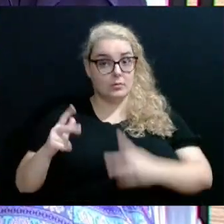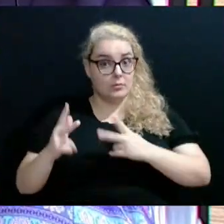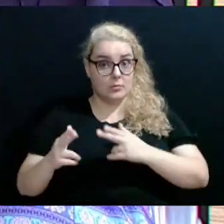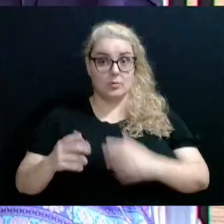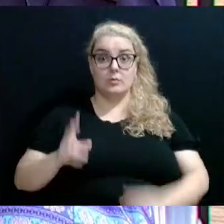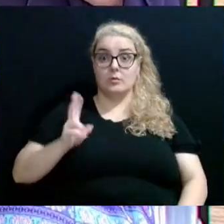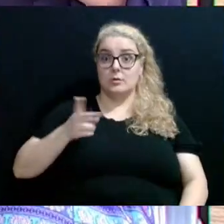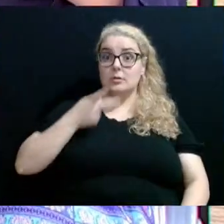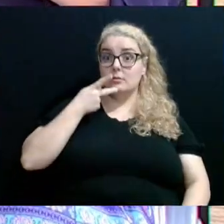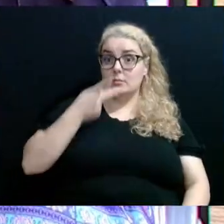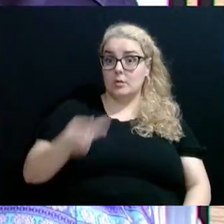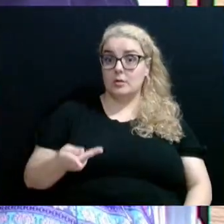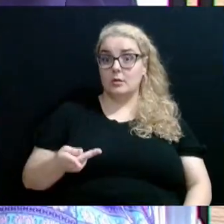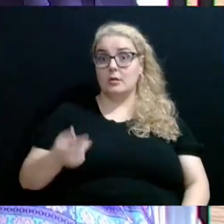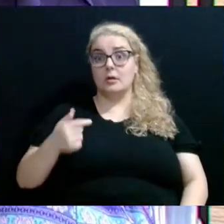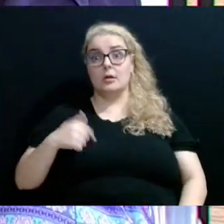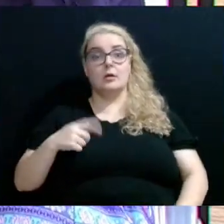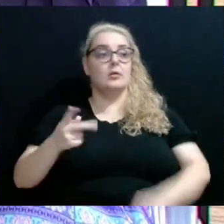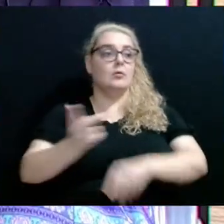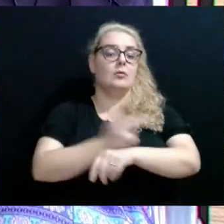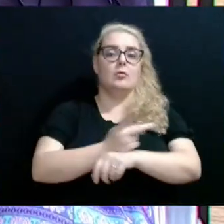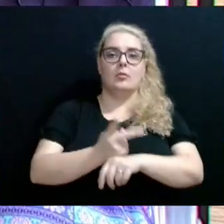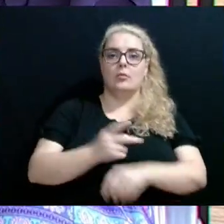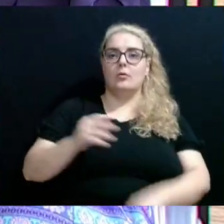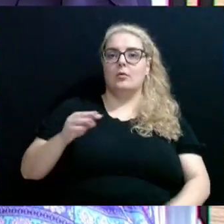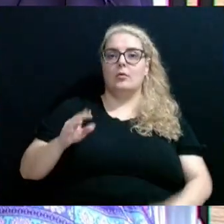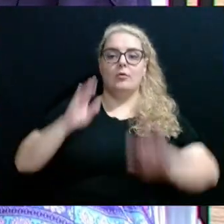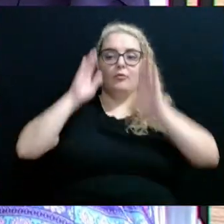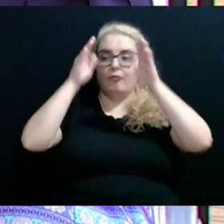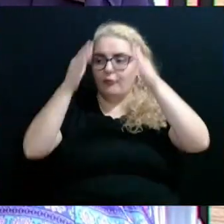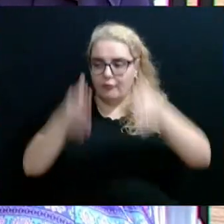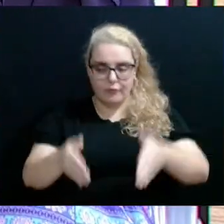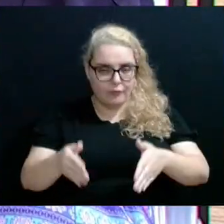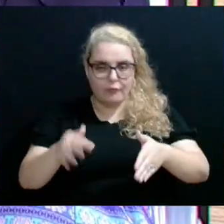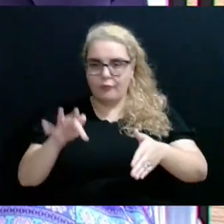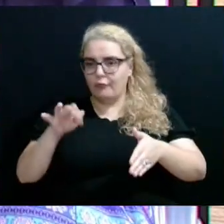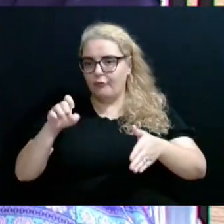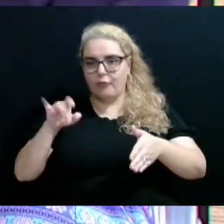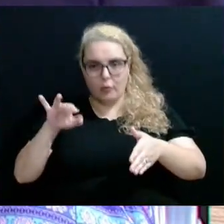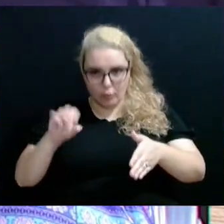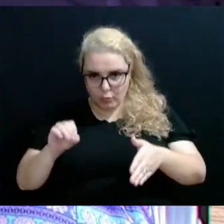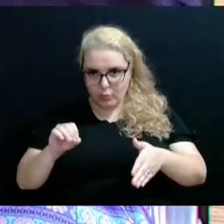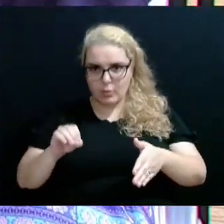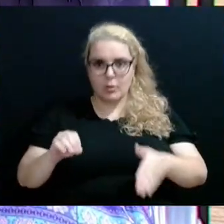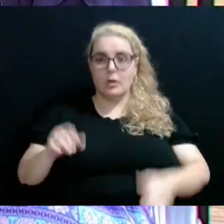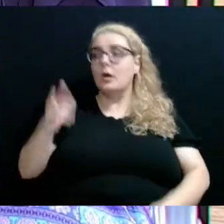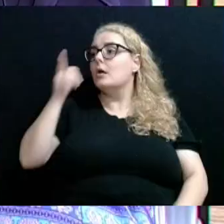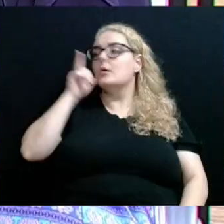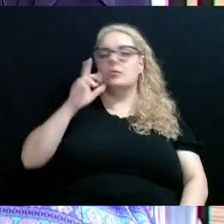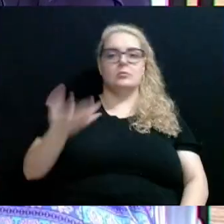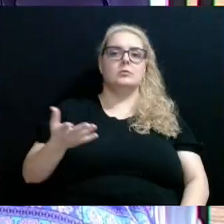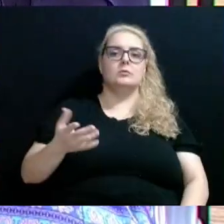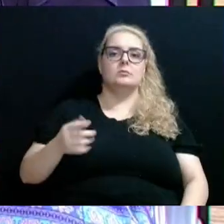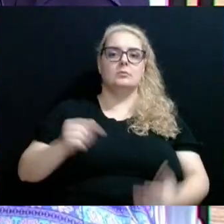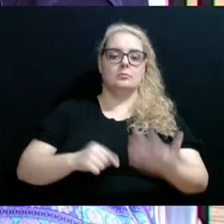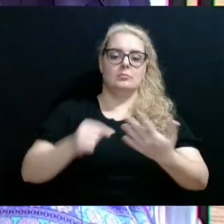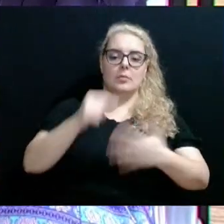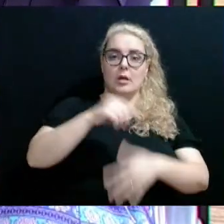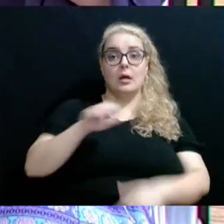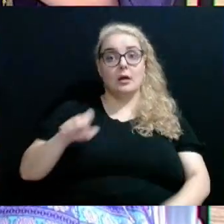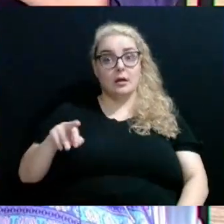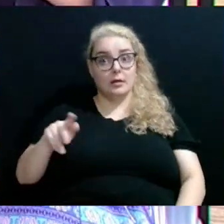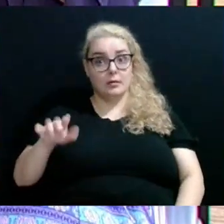é, eu estou procurando ter foco. Eu falo assim, ter foco você vai conseguir com tais ervas. Então, você